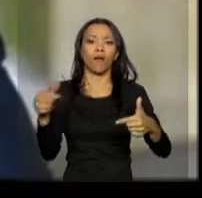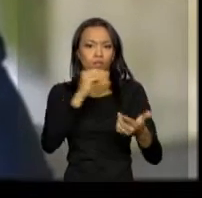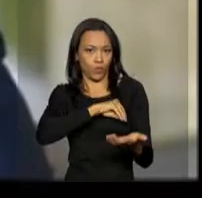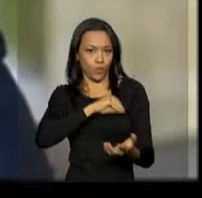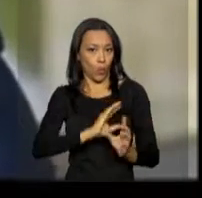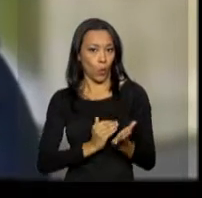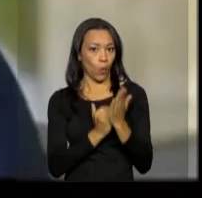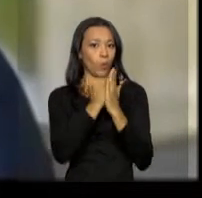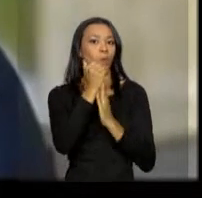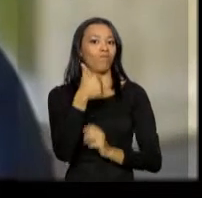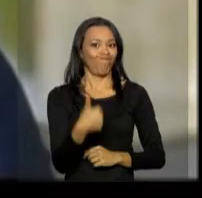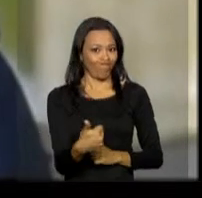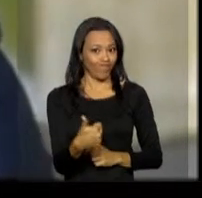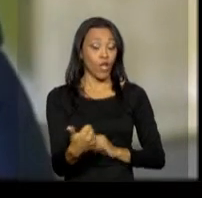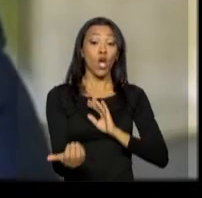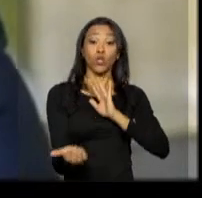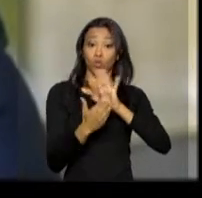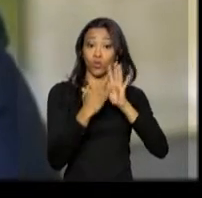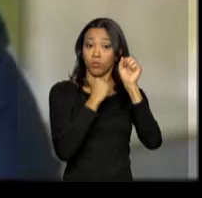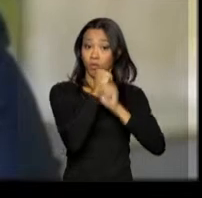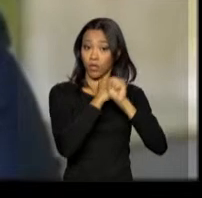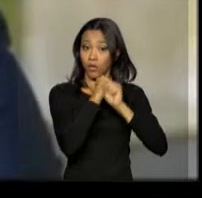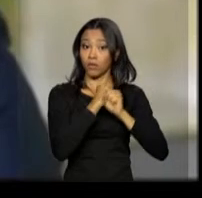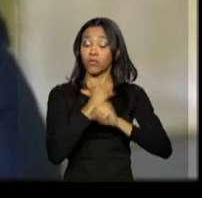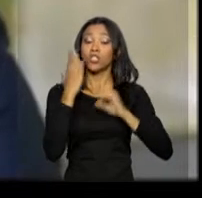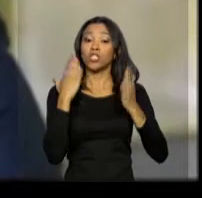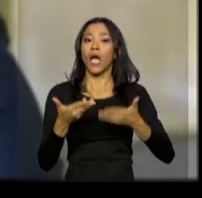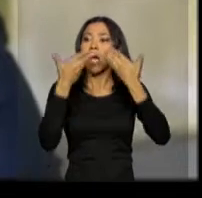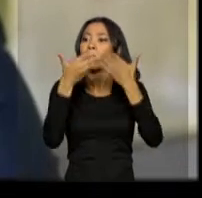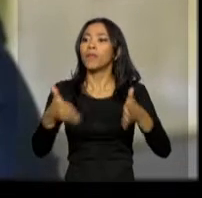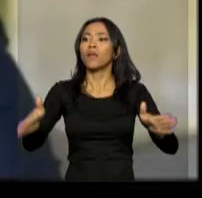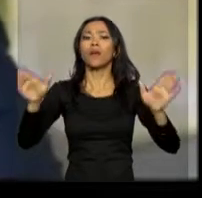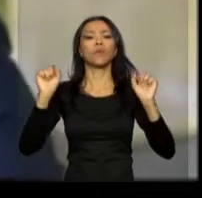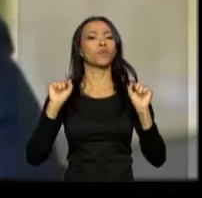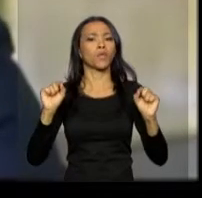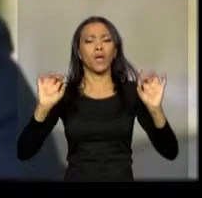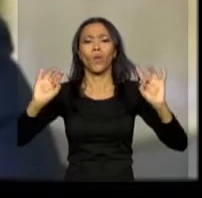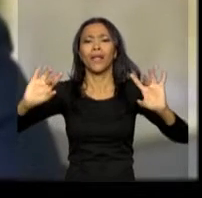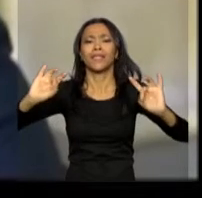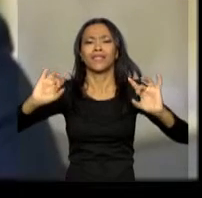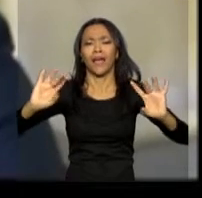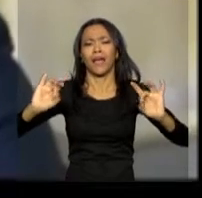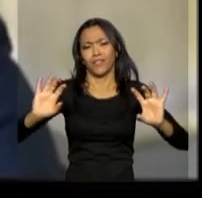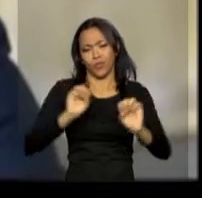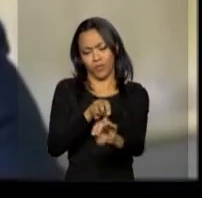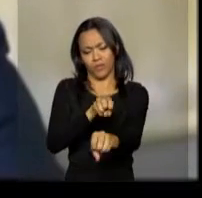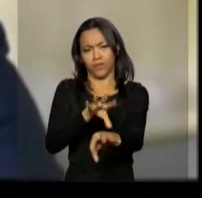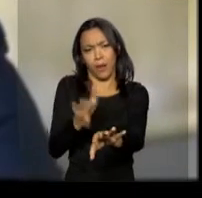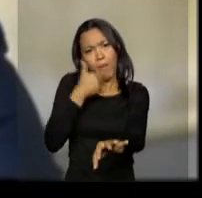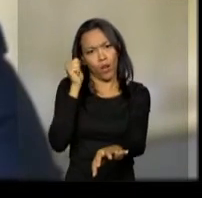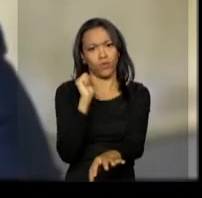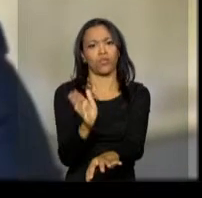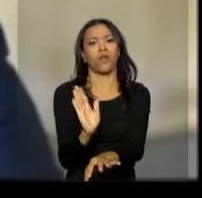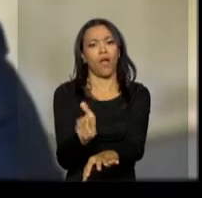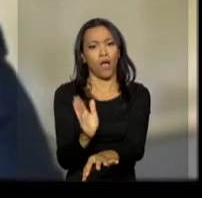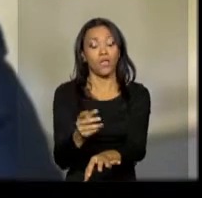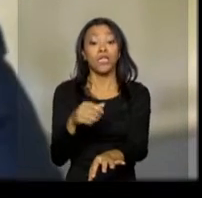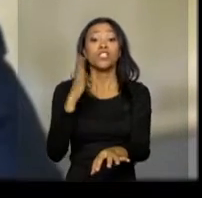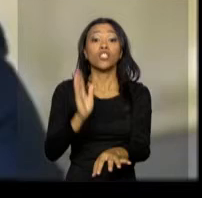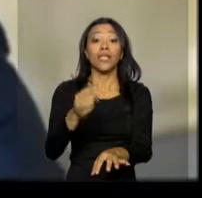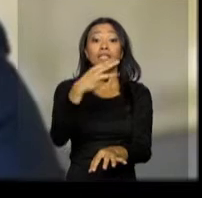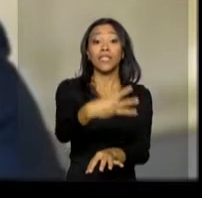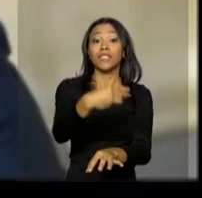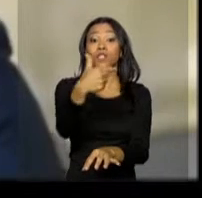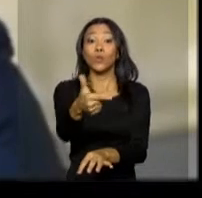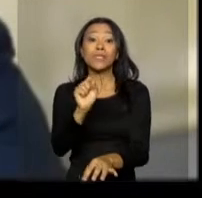Nos últimos anos, ampliamos o acesso e melhoramos a qualidade do ensino. Já estamos com 32